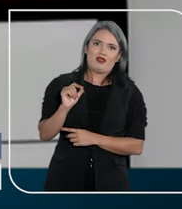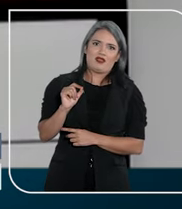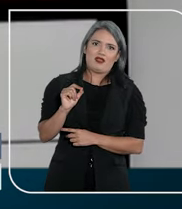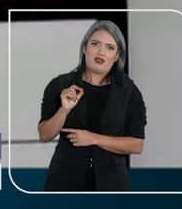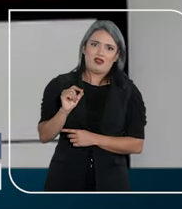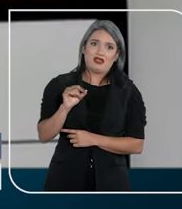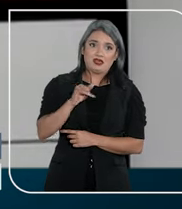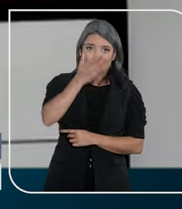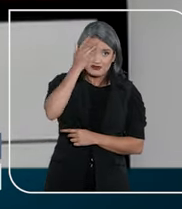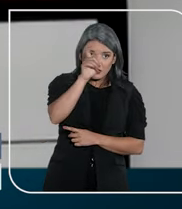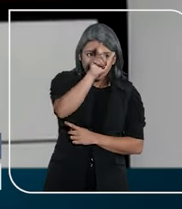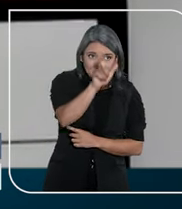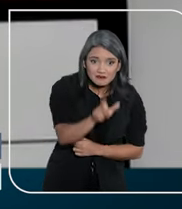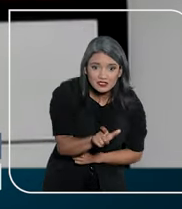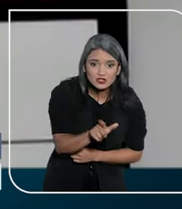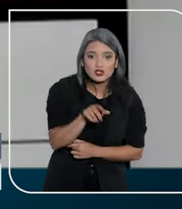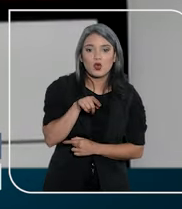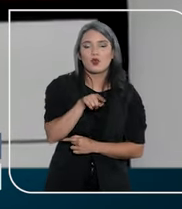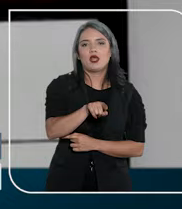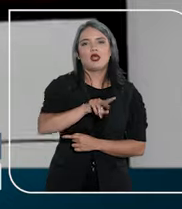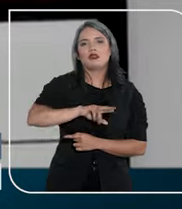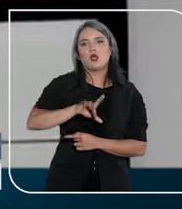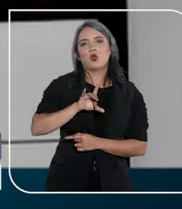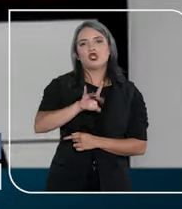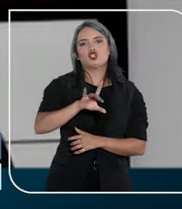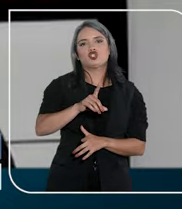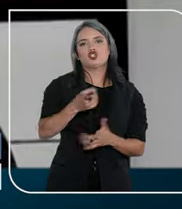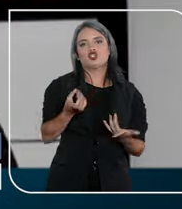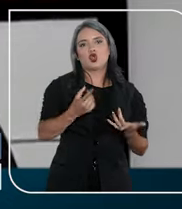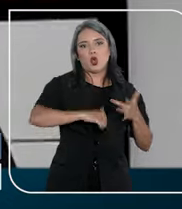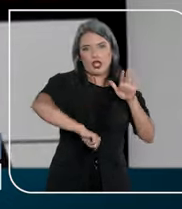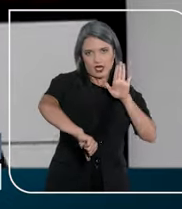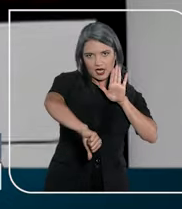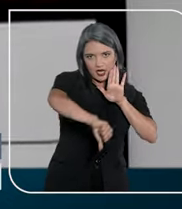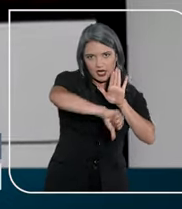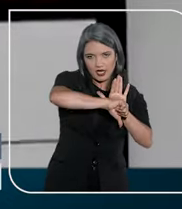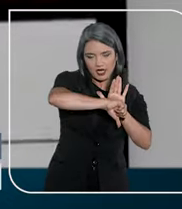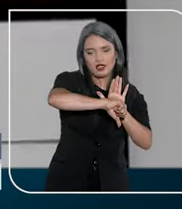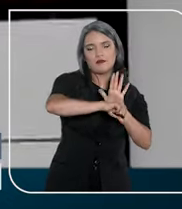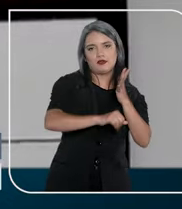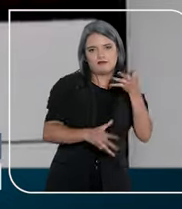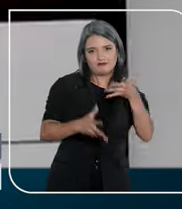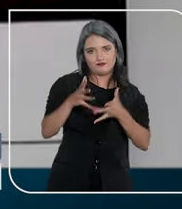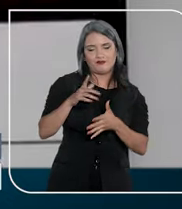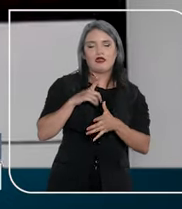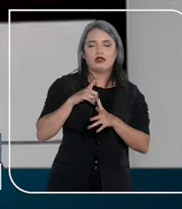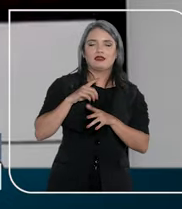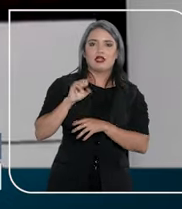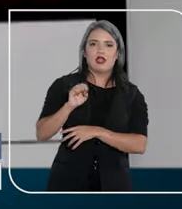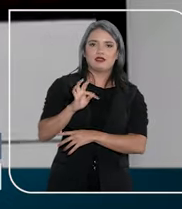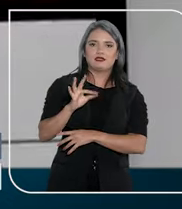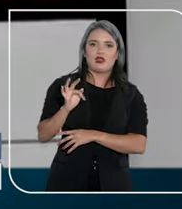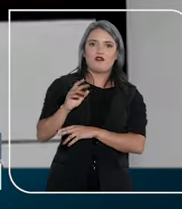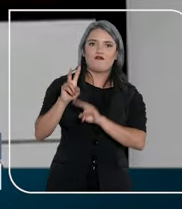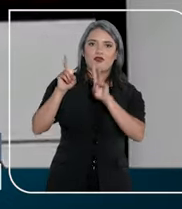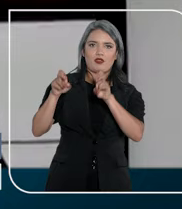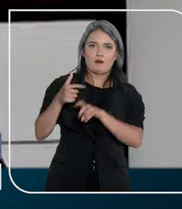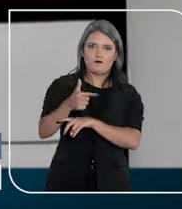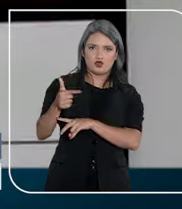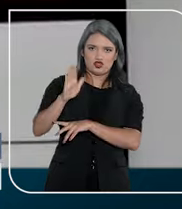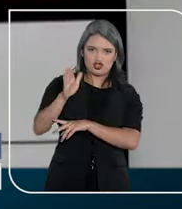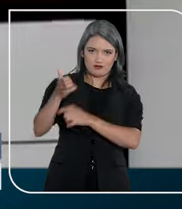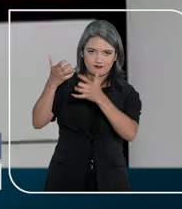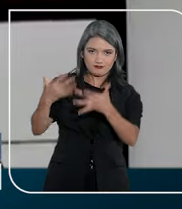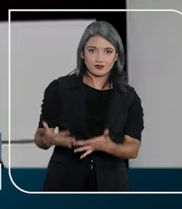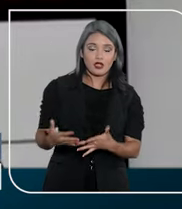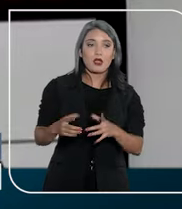do indivíduo, não é apenas a existência de crimes, como diz o tema 22 do Supremo Tribunal Federal, que vai ser aferida na investigação,